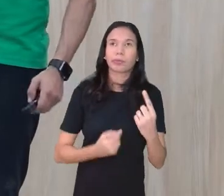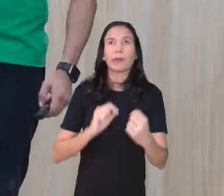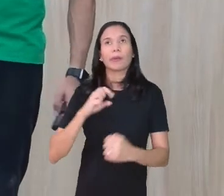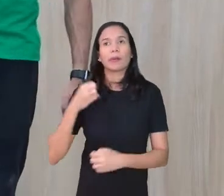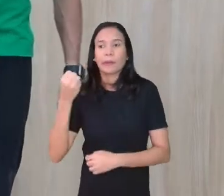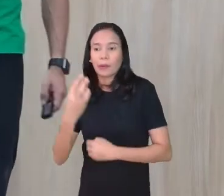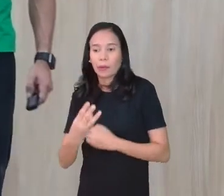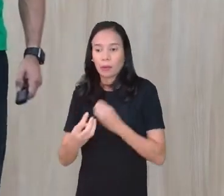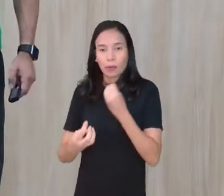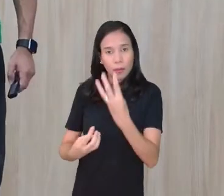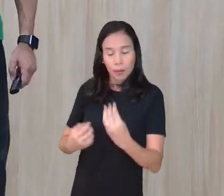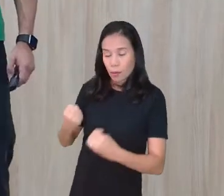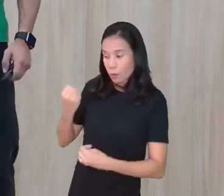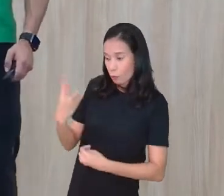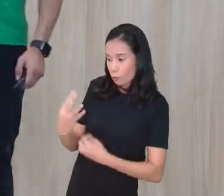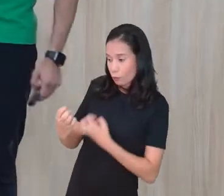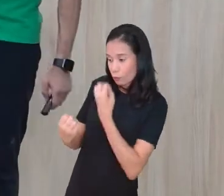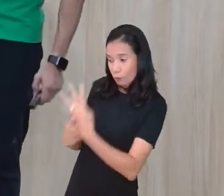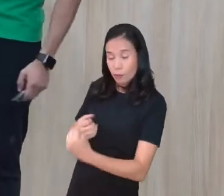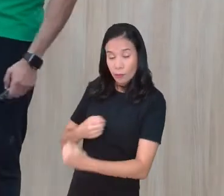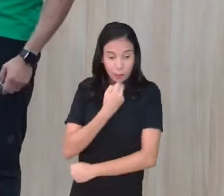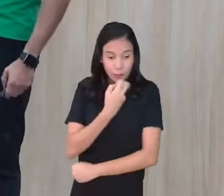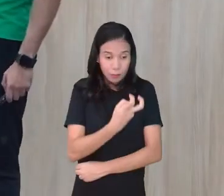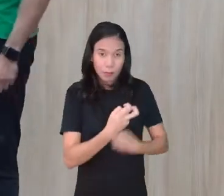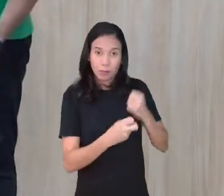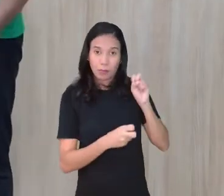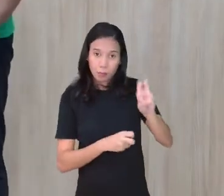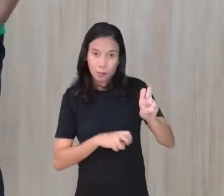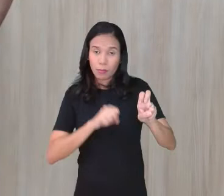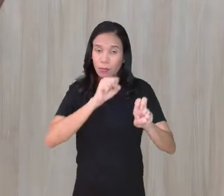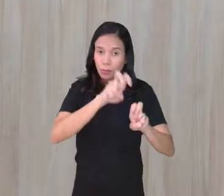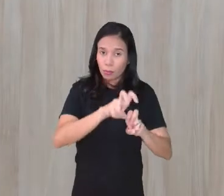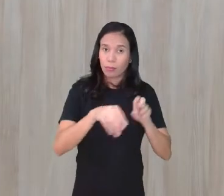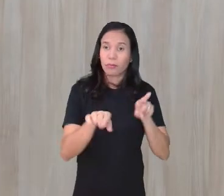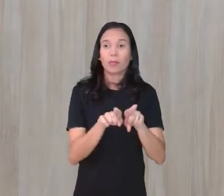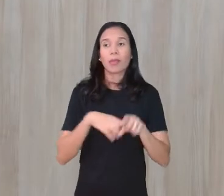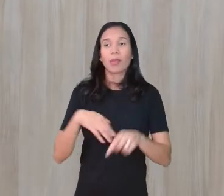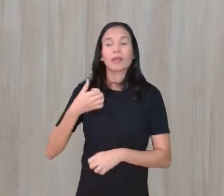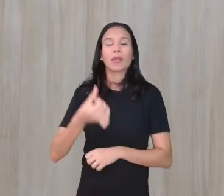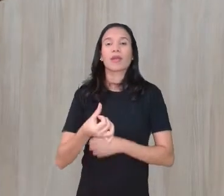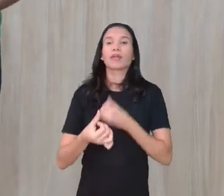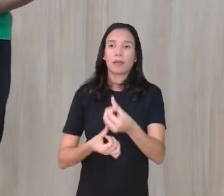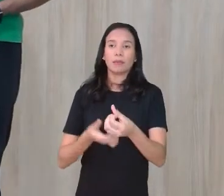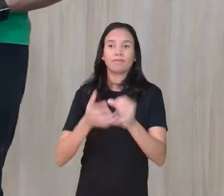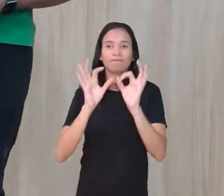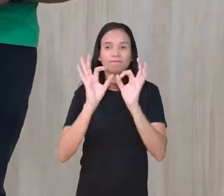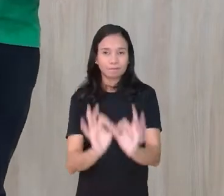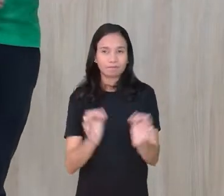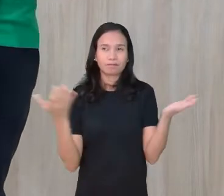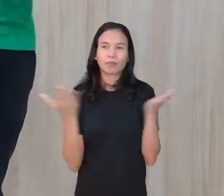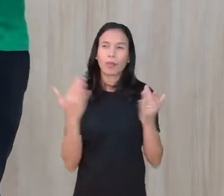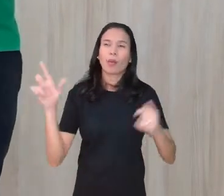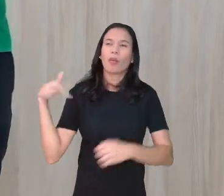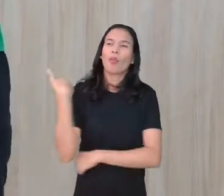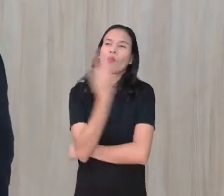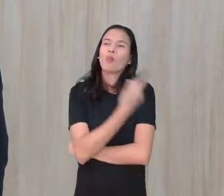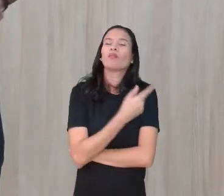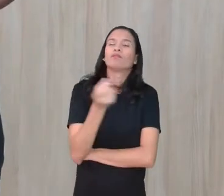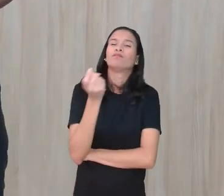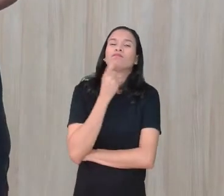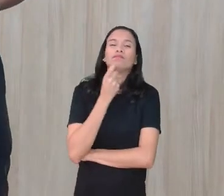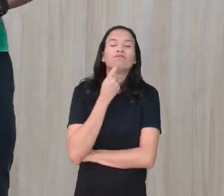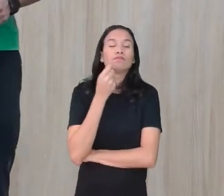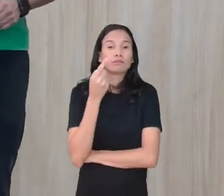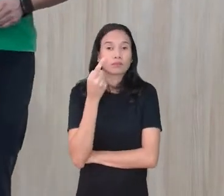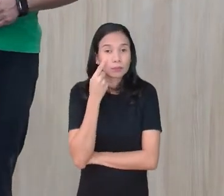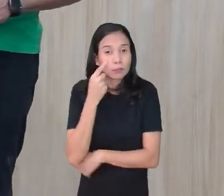3, de 4 em 4, de 5 em 5 e de 6 em 6, certo? Agora vamos reparar o que é que está